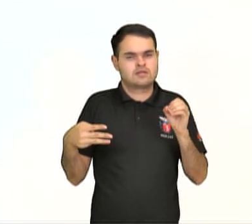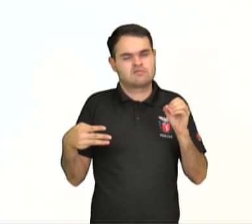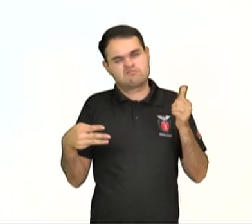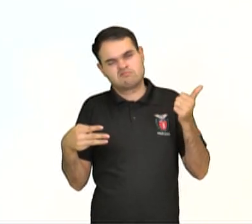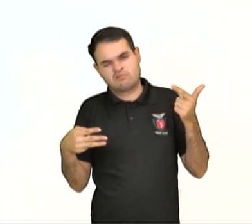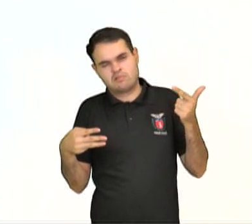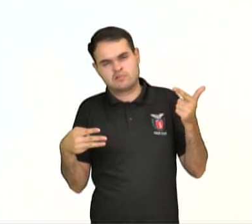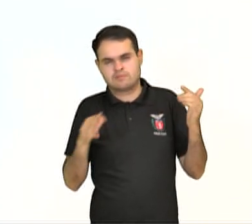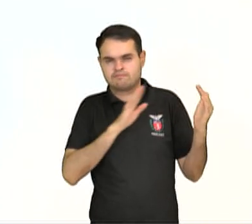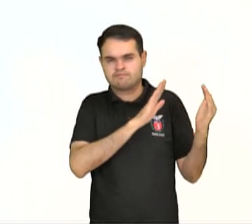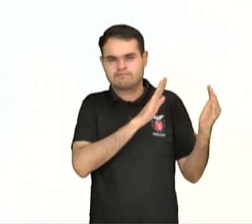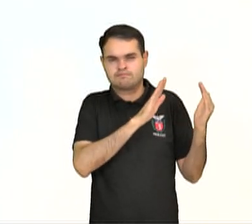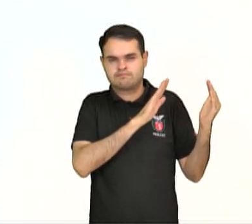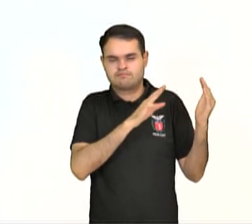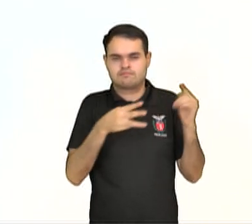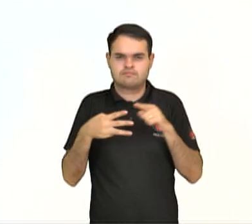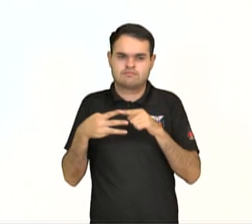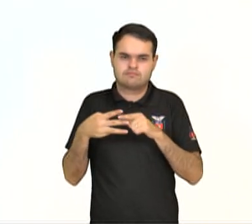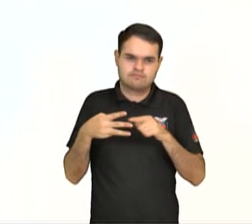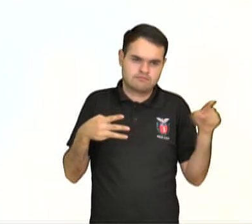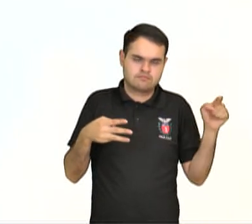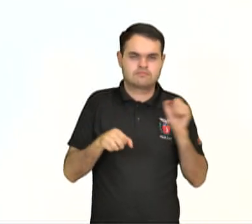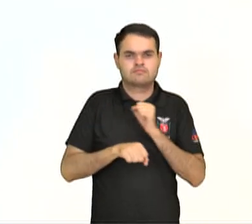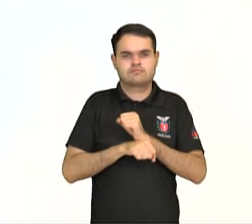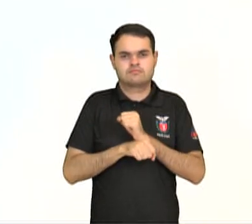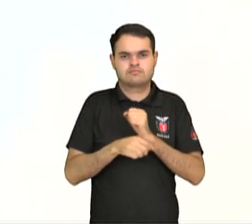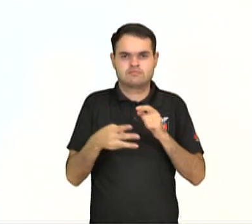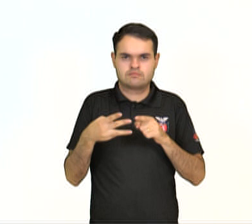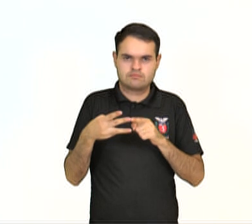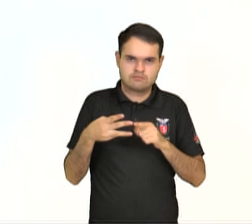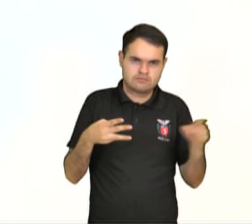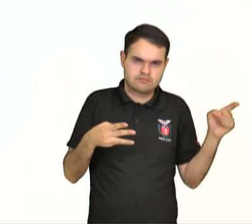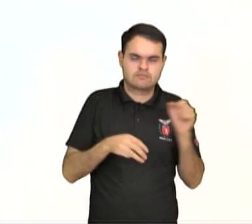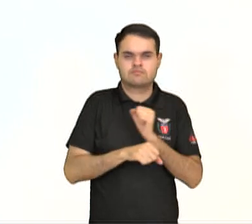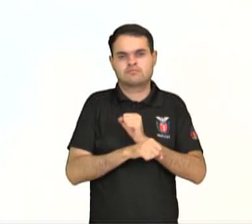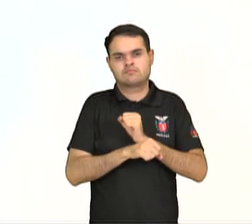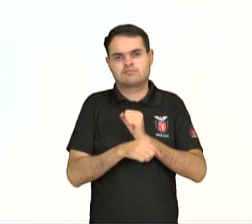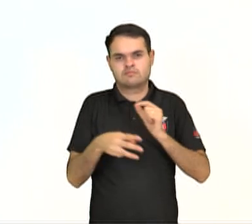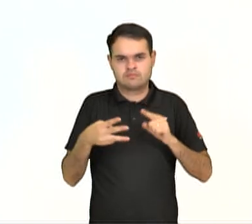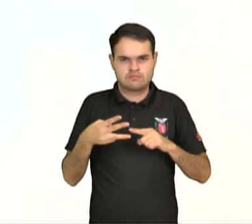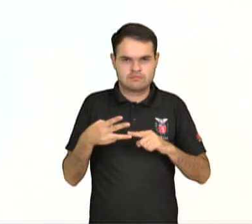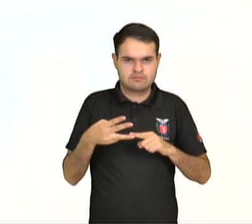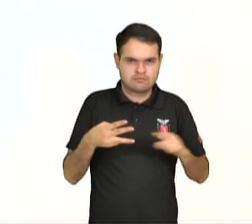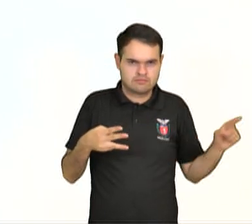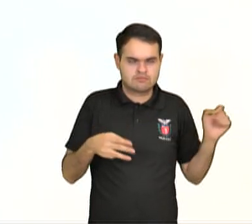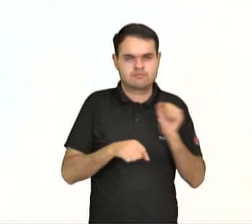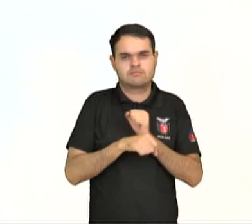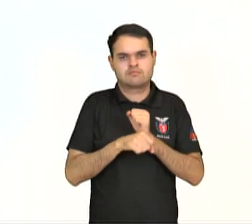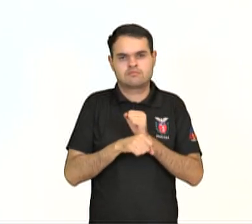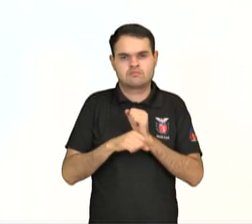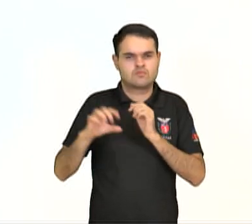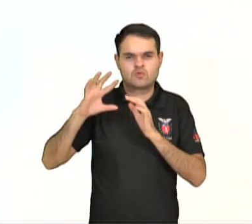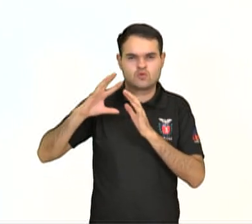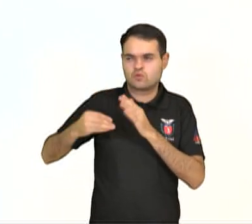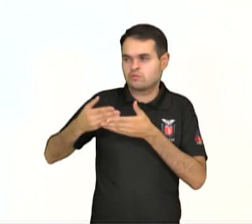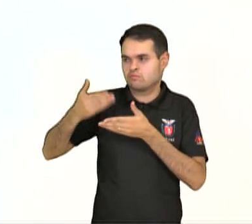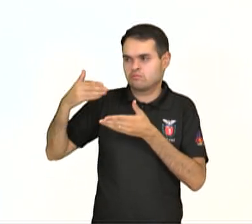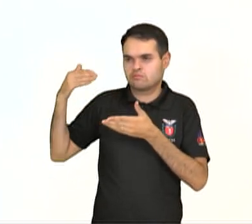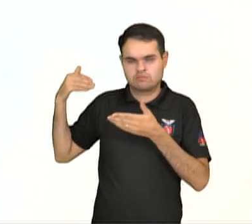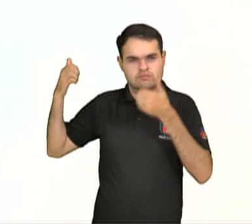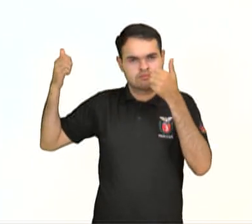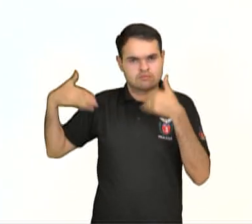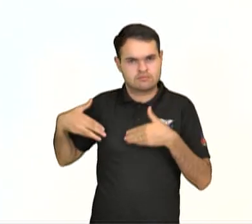vendo aqui, né, todas as nossas séries lá, desde o polichinelo, o burpee, o agachamento e agora a